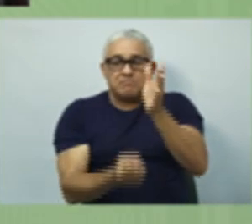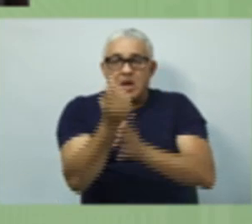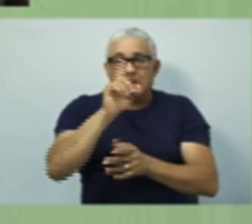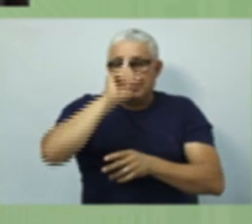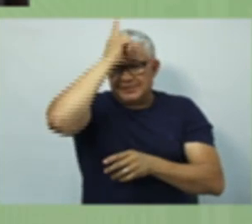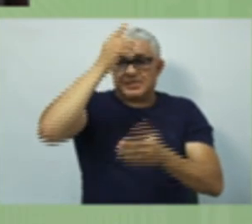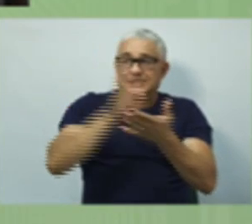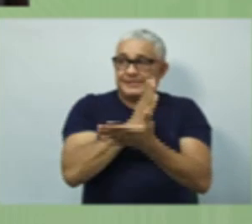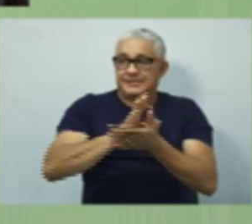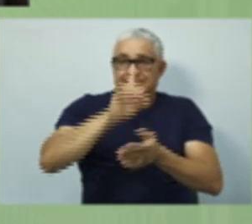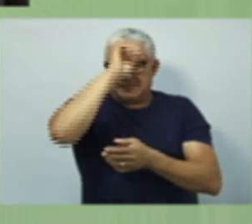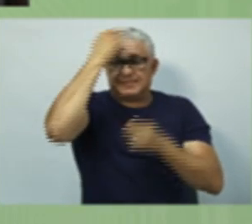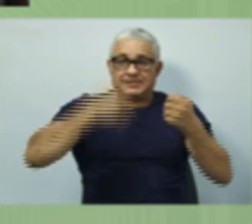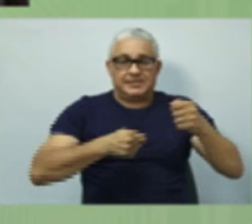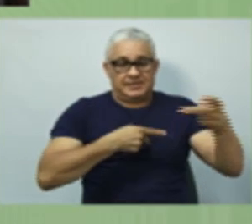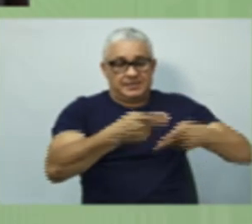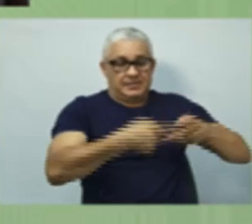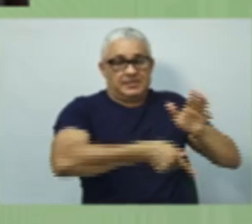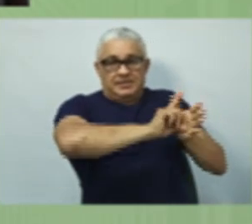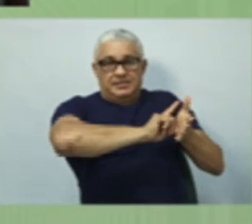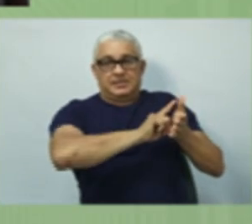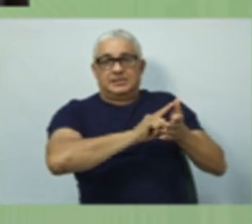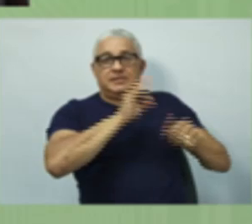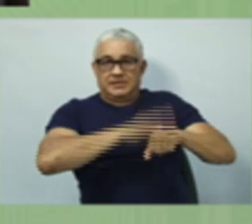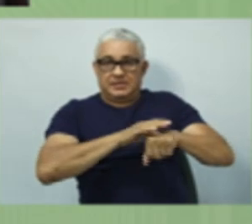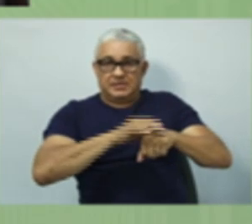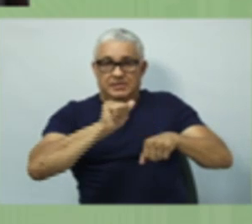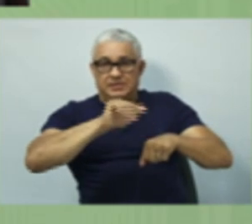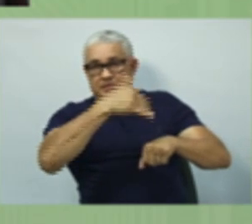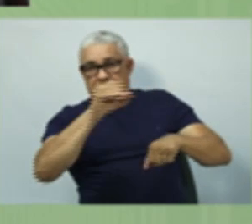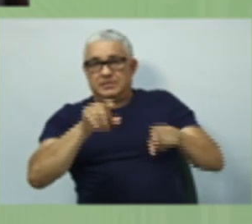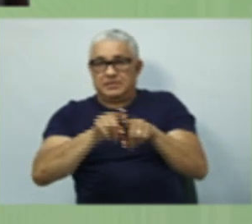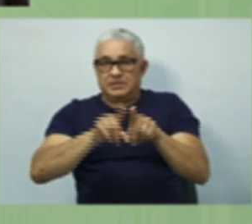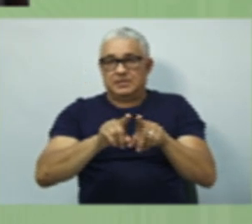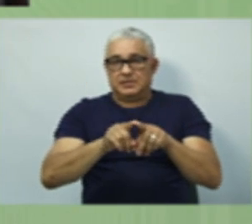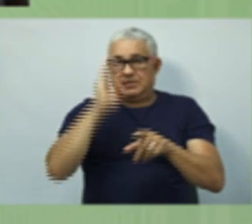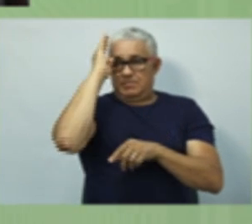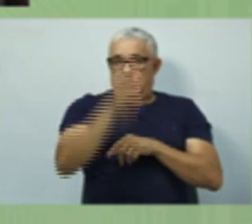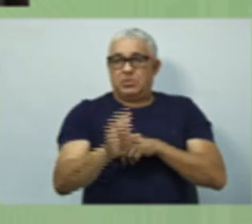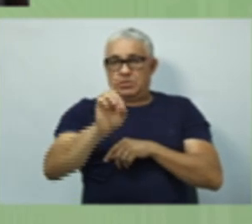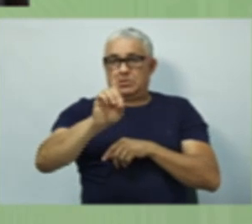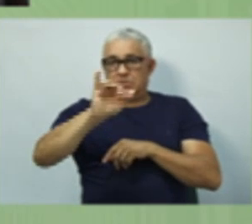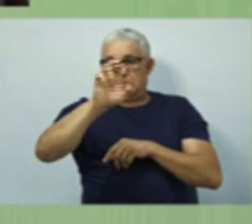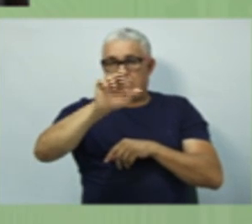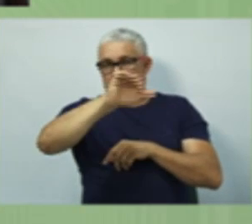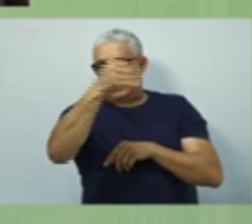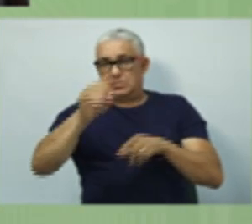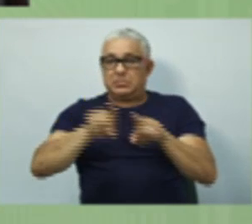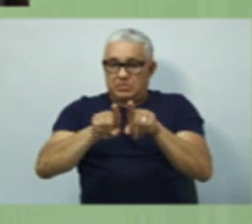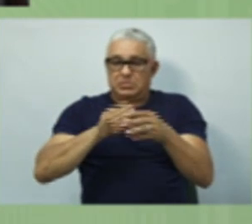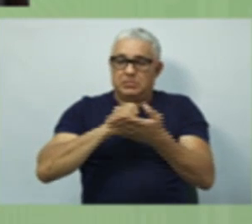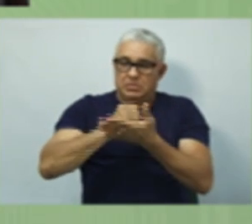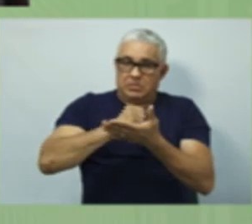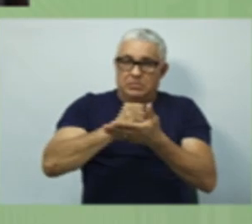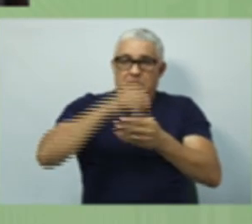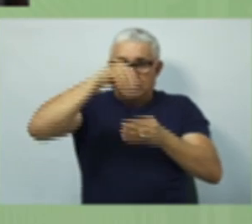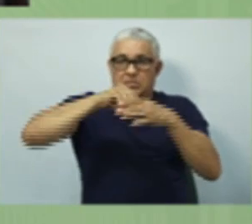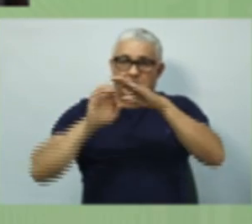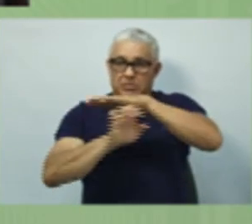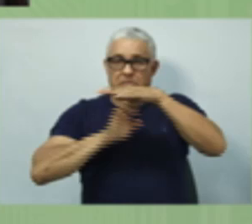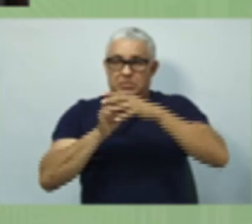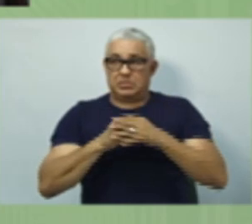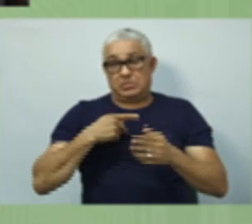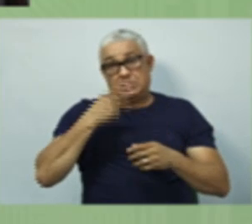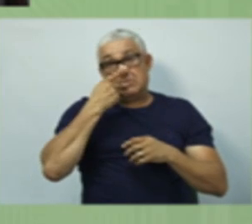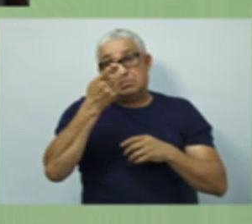ideias, mas é preciso ter o planejamento, ter a ação, ter a direção e ter o controle dentro da organização. Quando